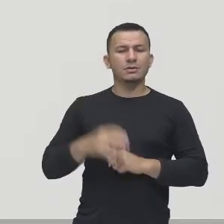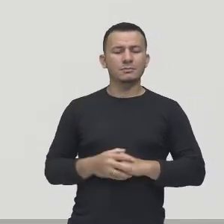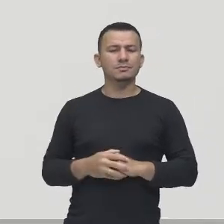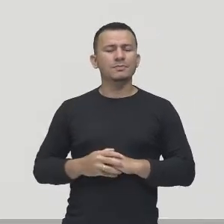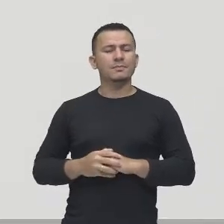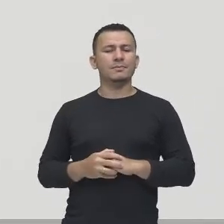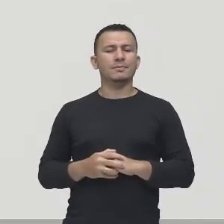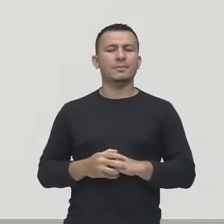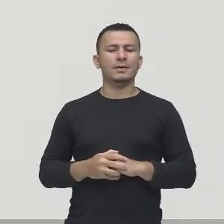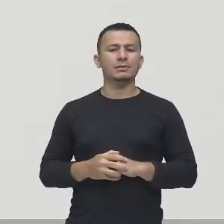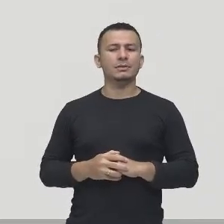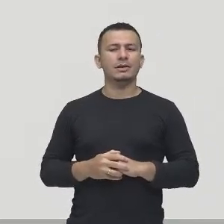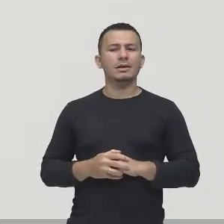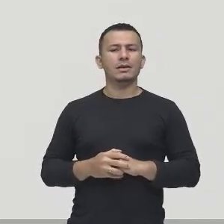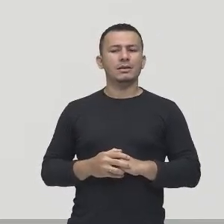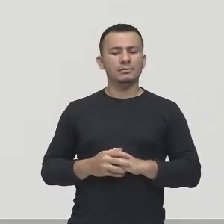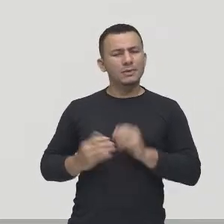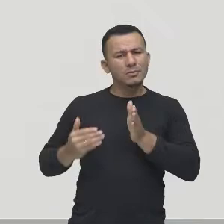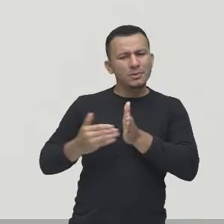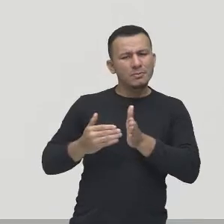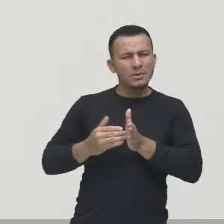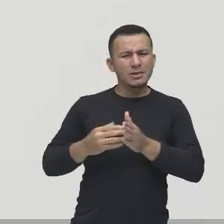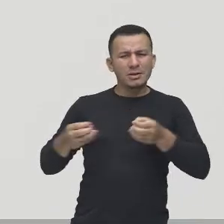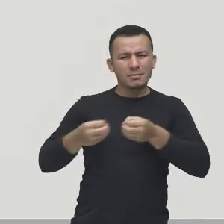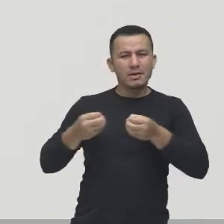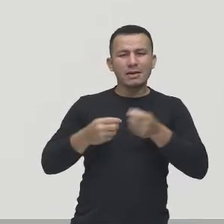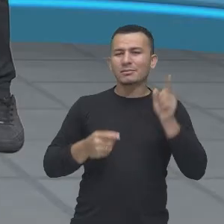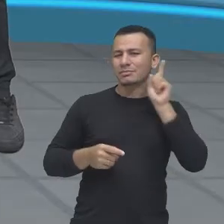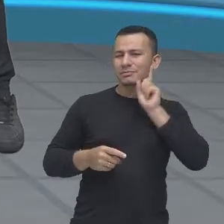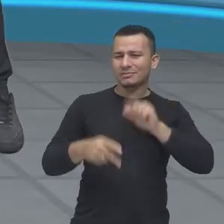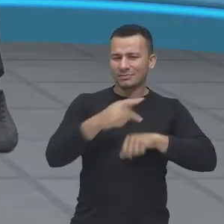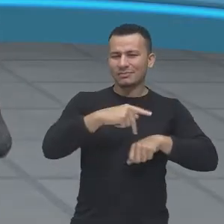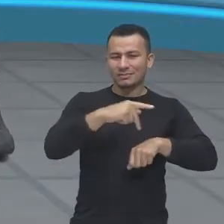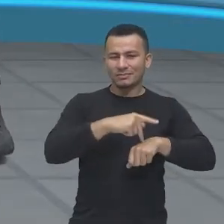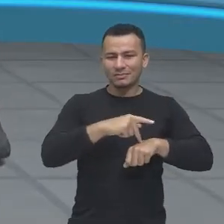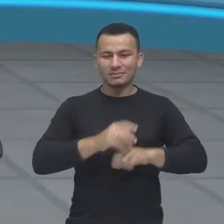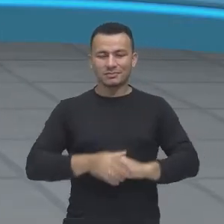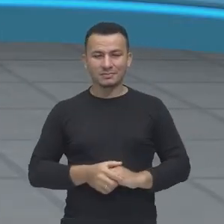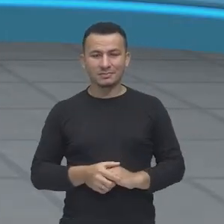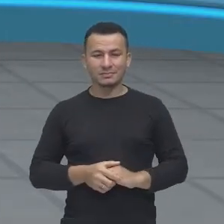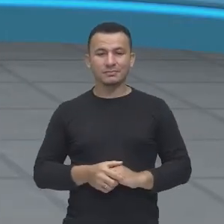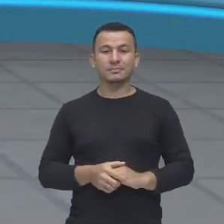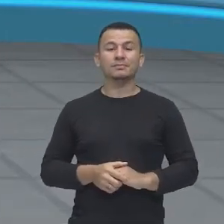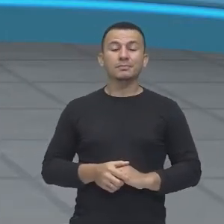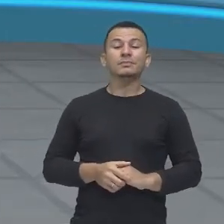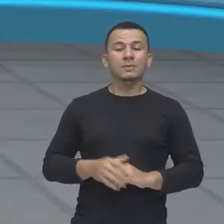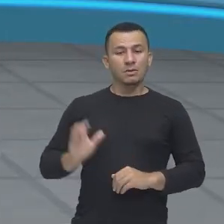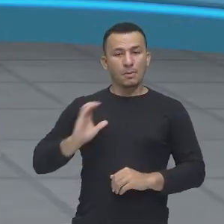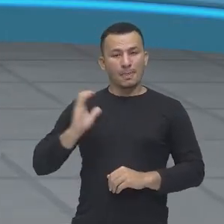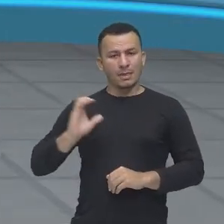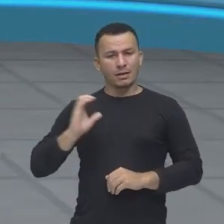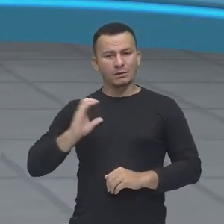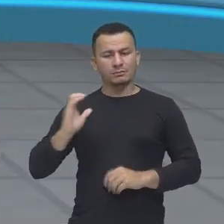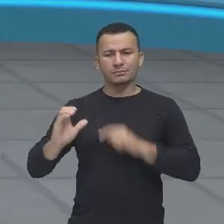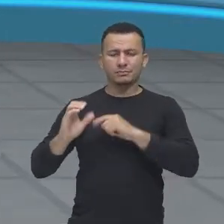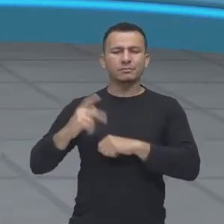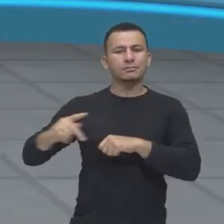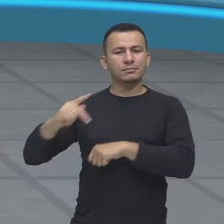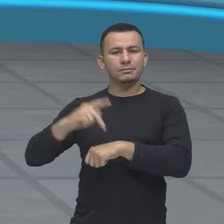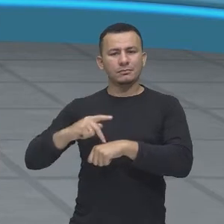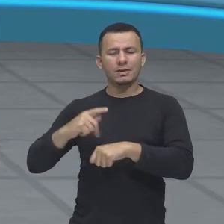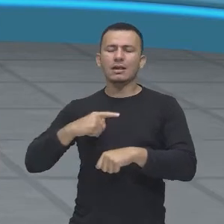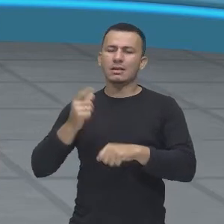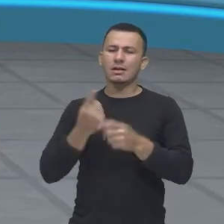né, com os Estados Unidos. Certo, pessoal? Como a gente falou, o Canadá, ele é um país que